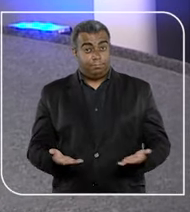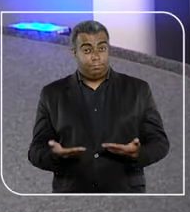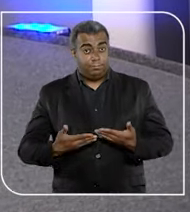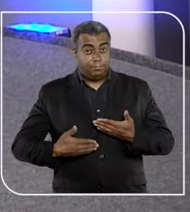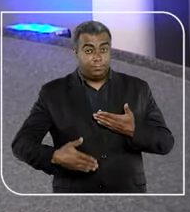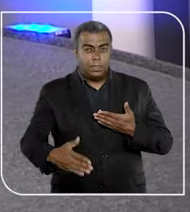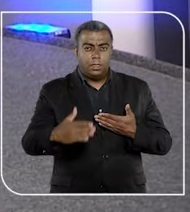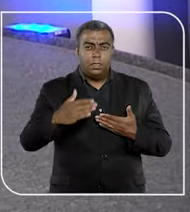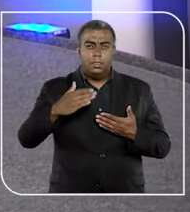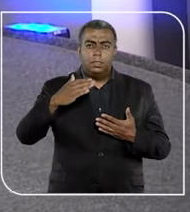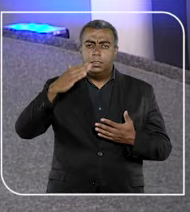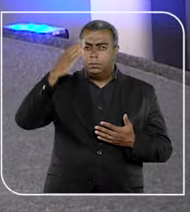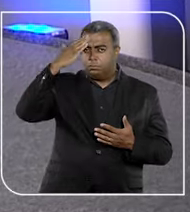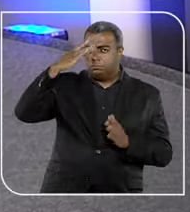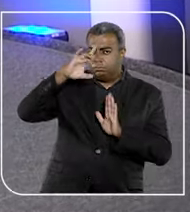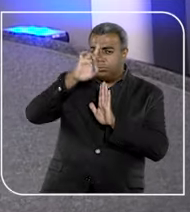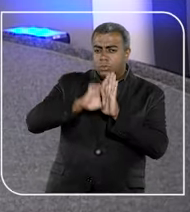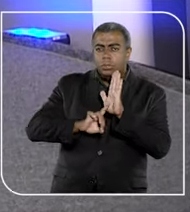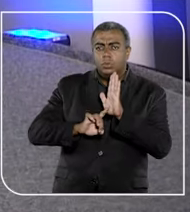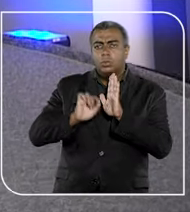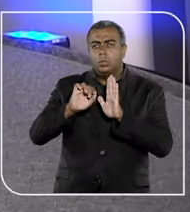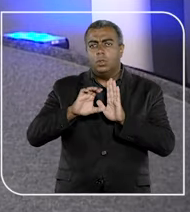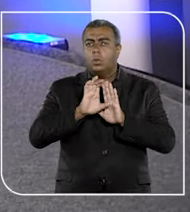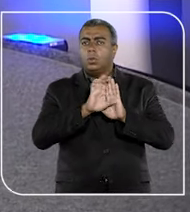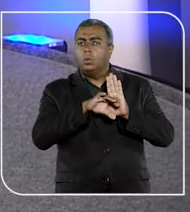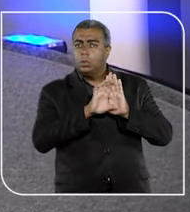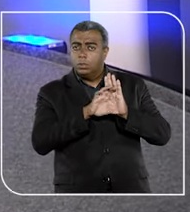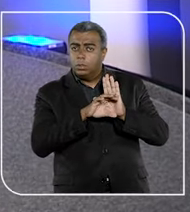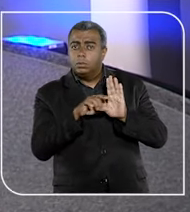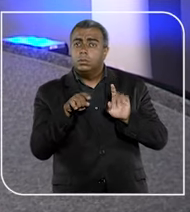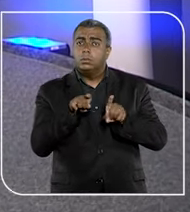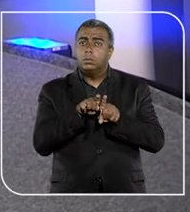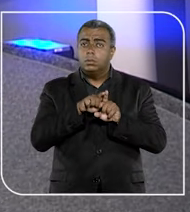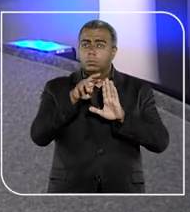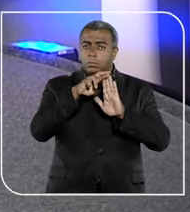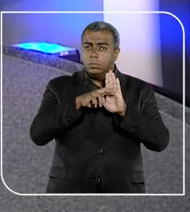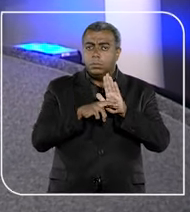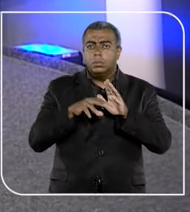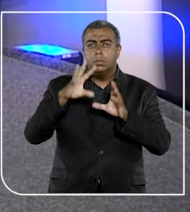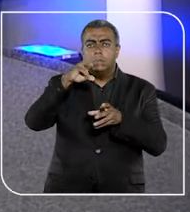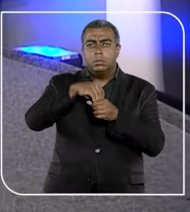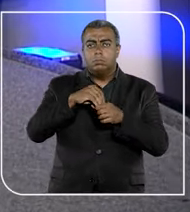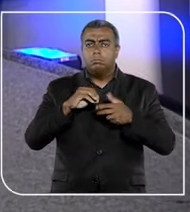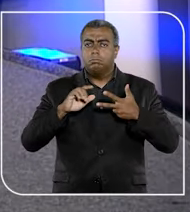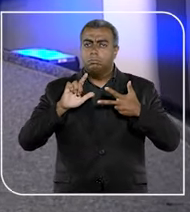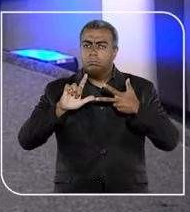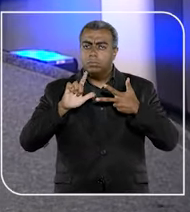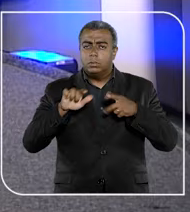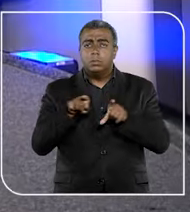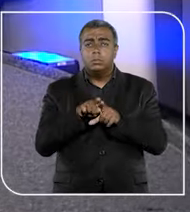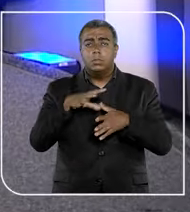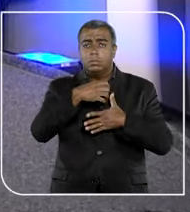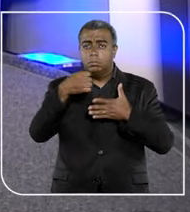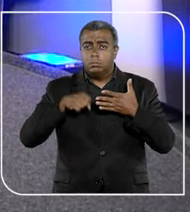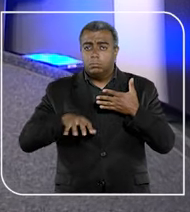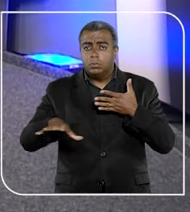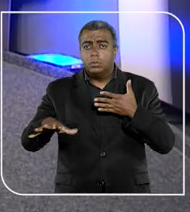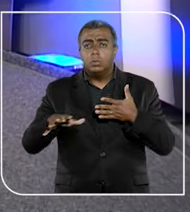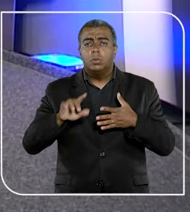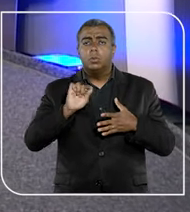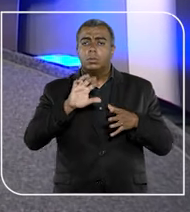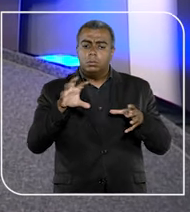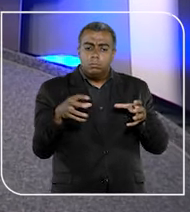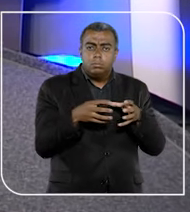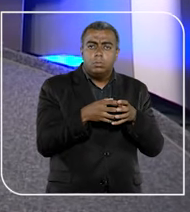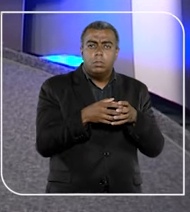Hoje vamos entender direito os conceitos e os requisitos previstos na legislação e na jurisprudência sobre os institutos